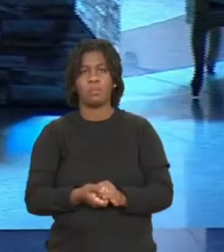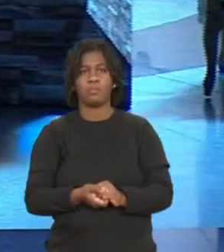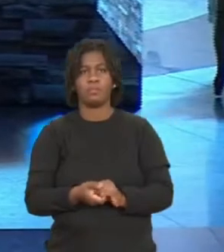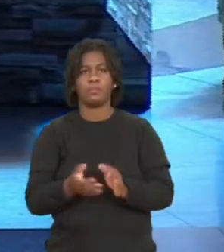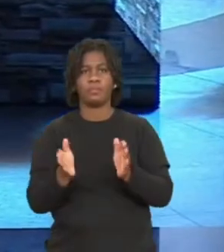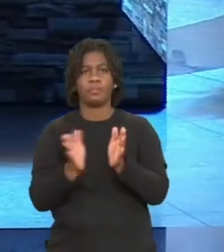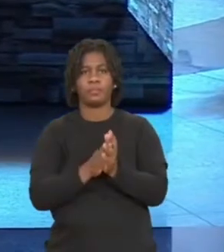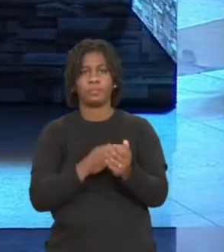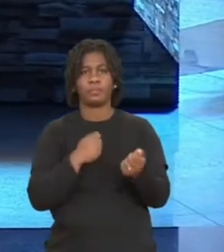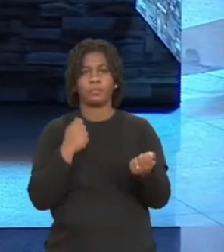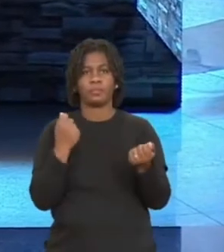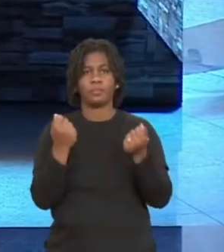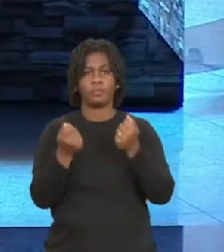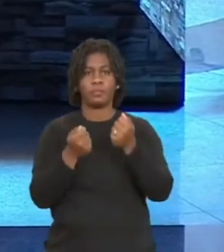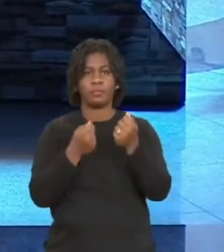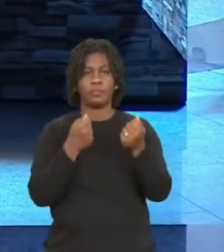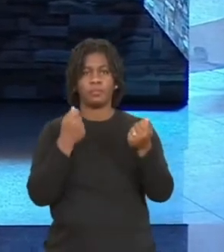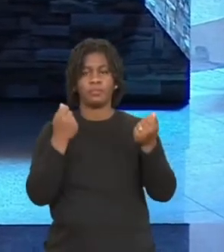Aleluia.